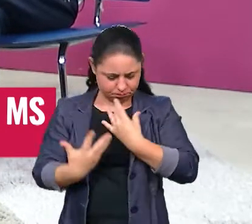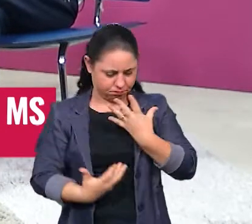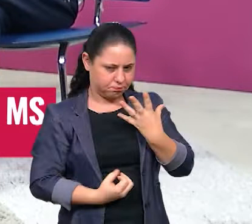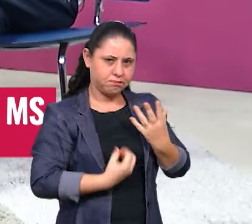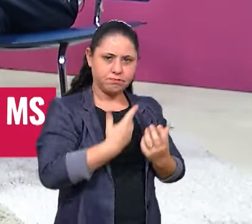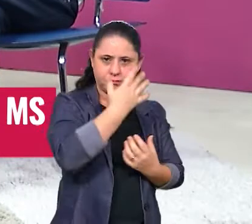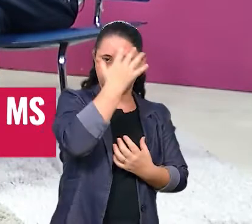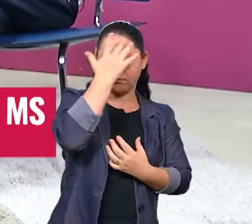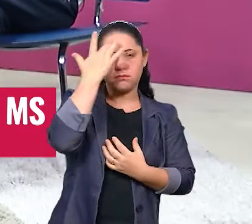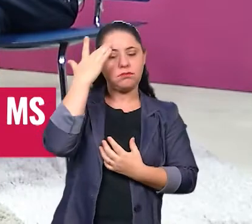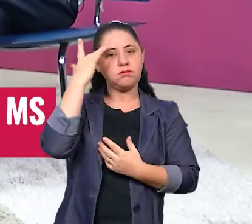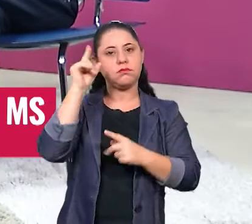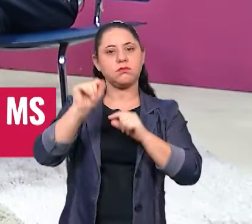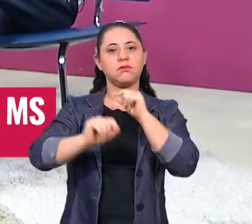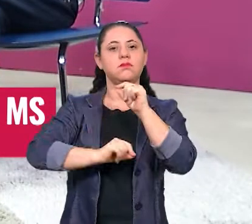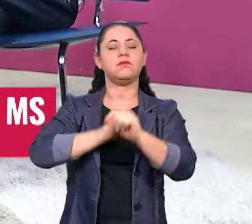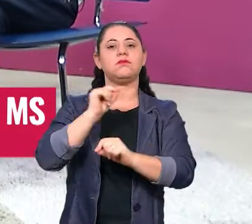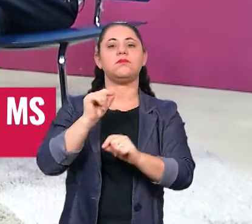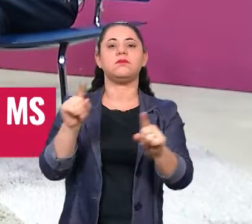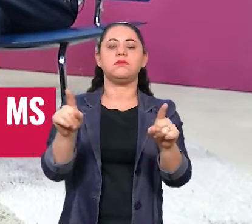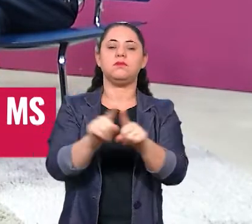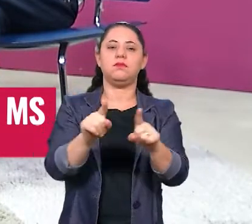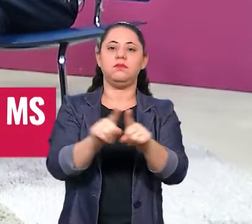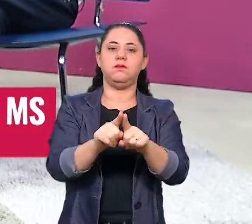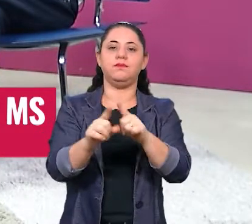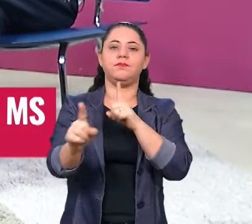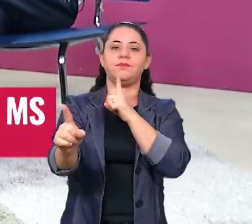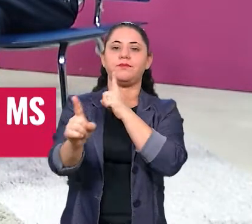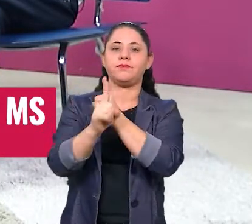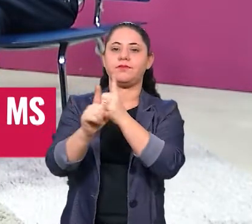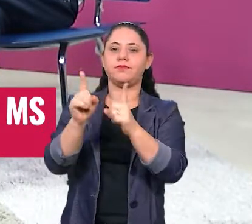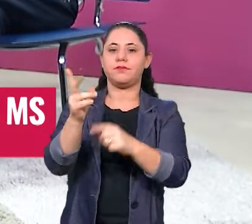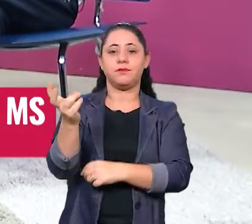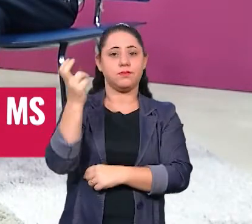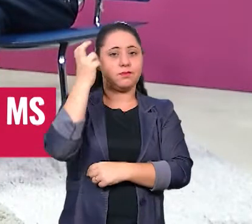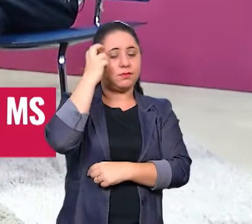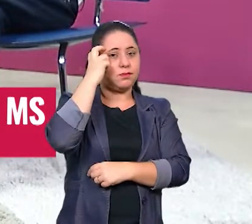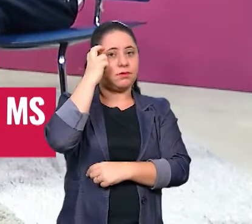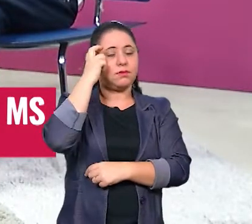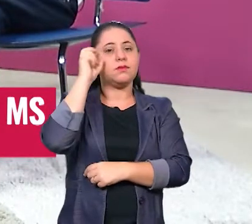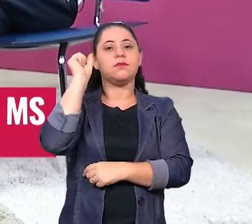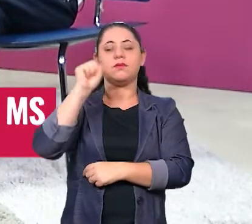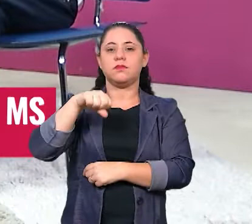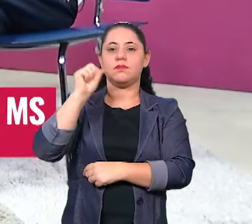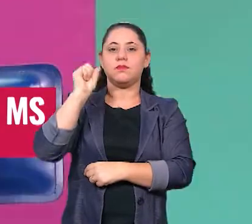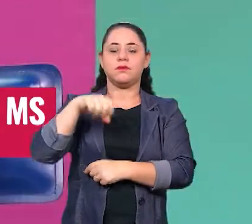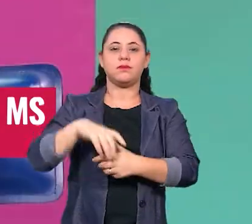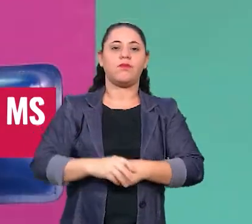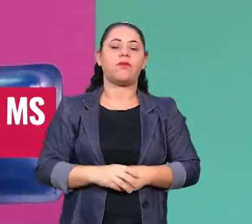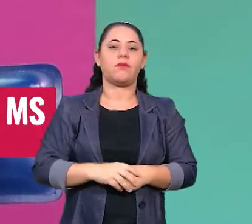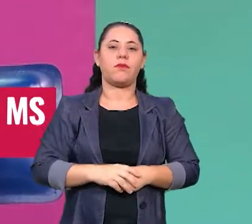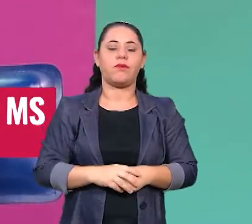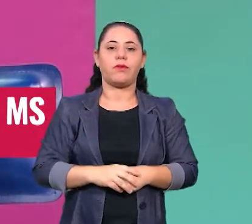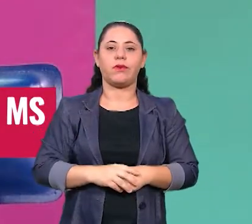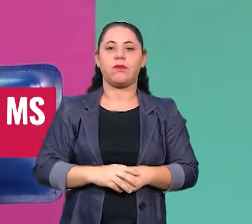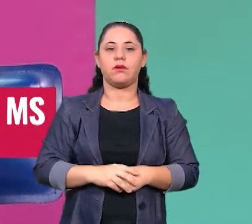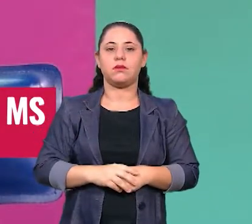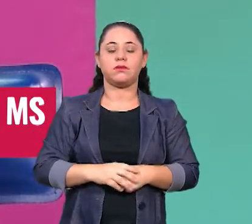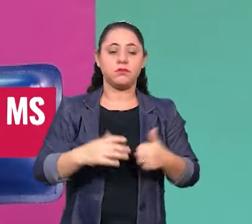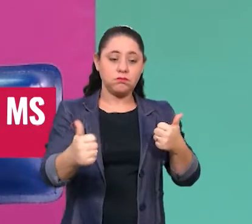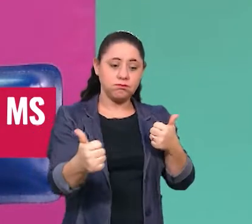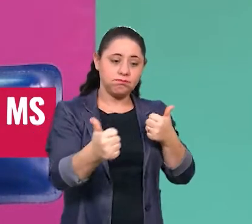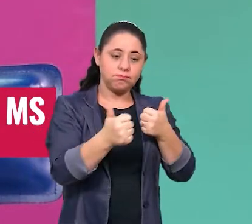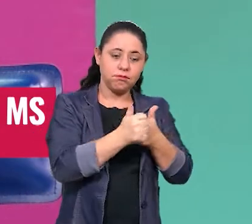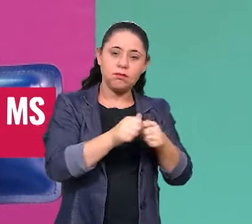pessoas, né, a necessidade de estar mais próximo da cultura? Sim, total. Inclusive nos